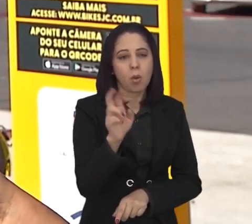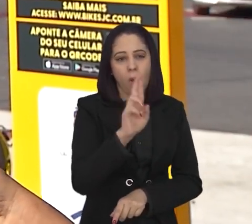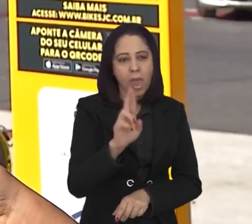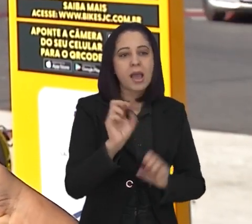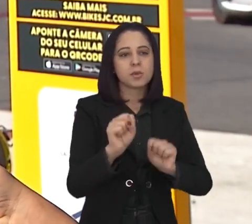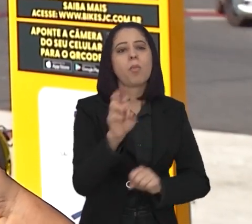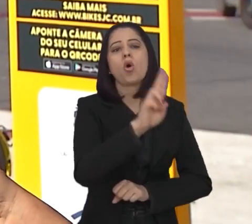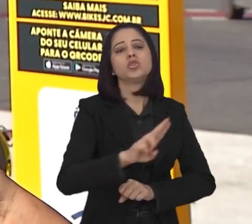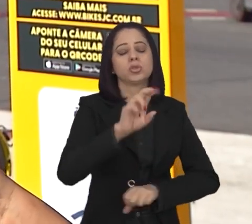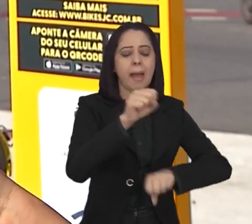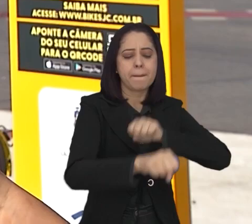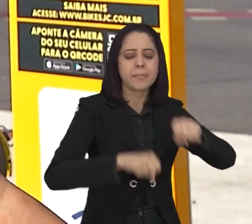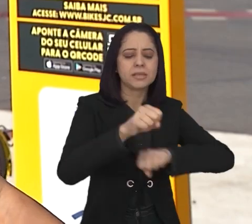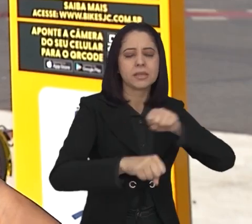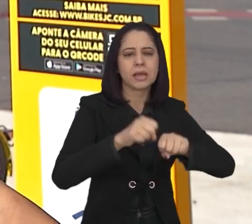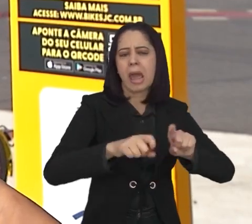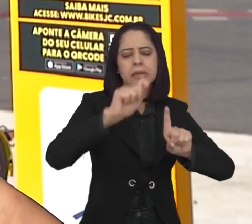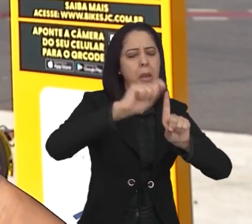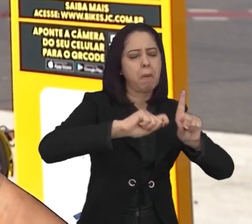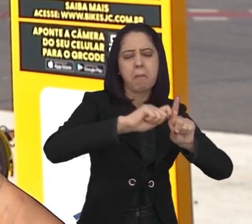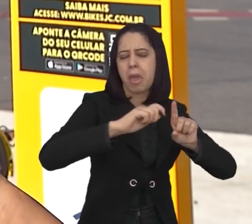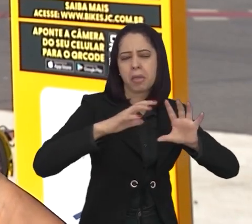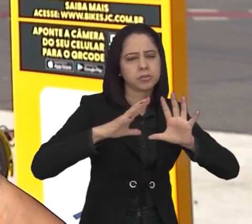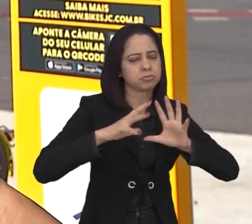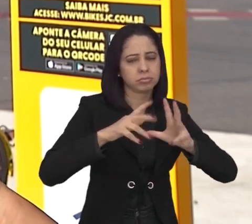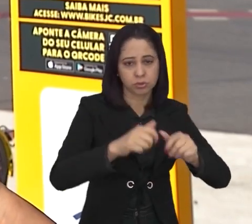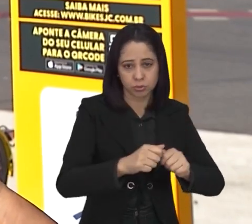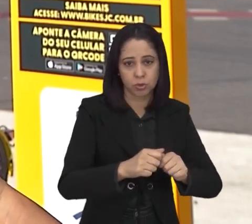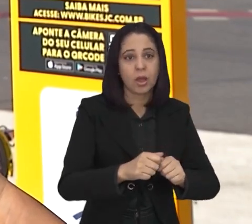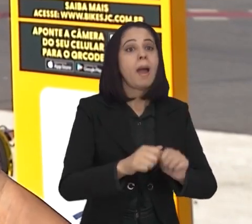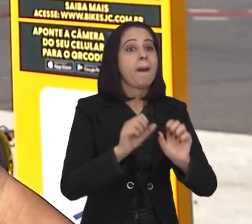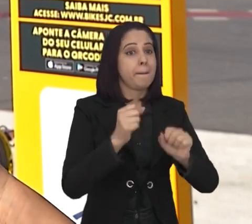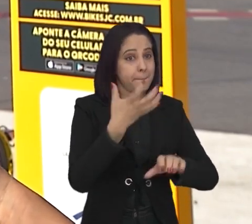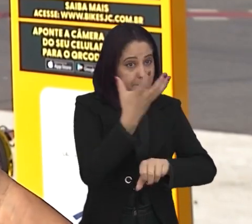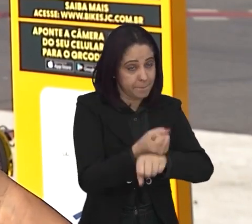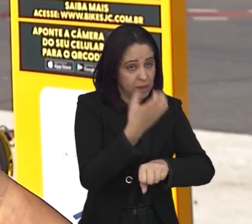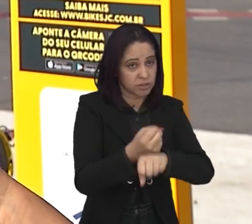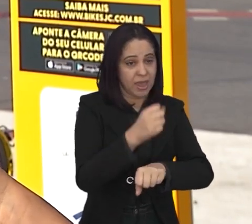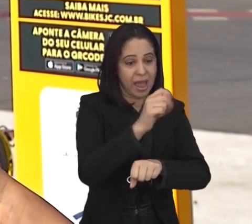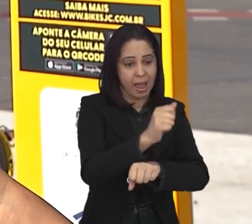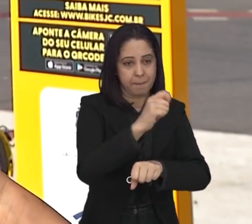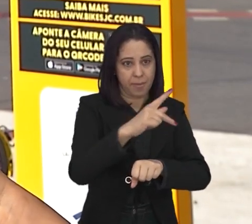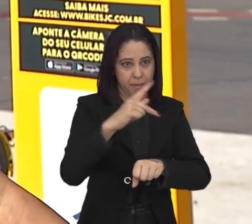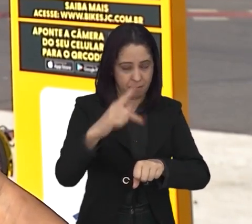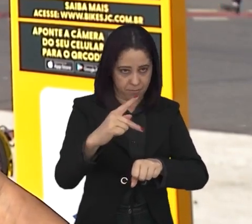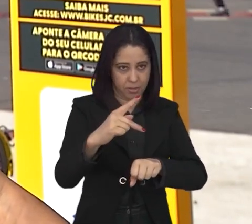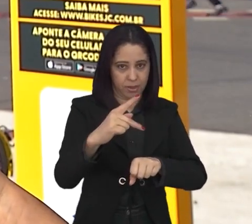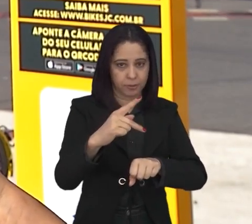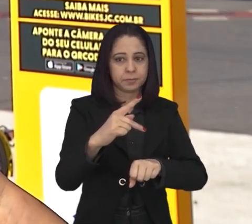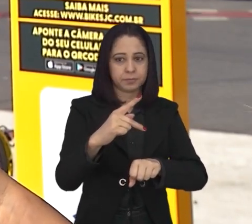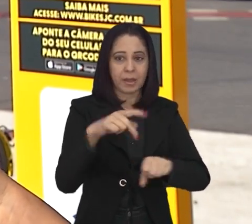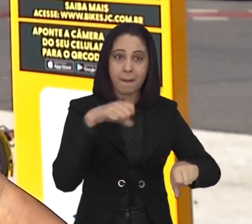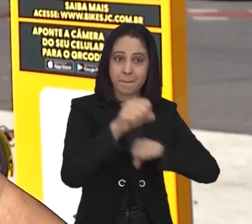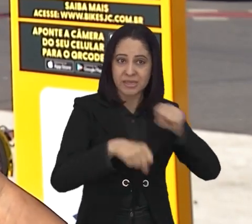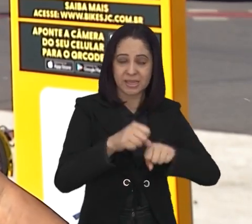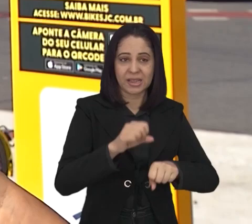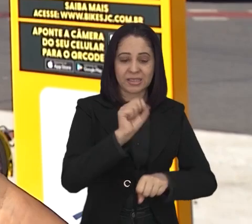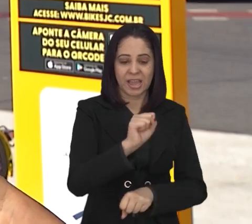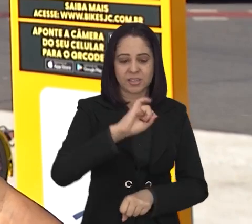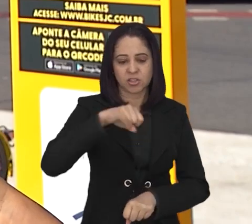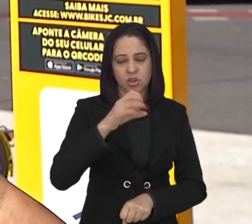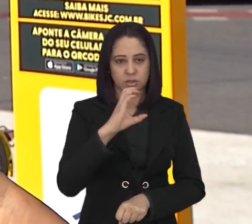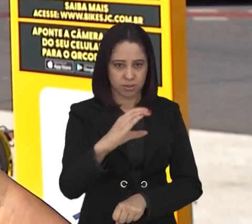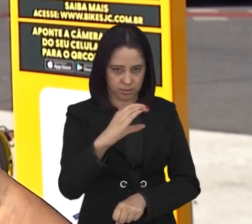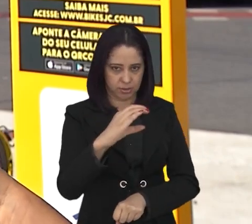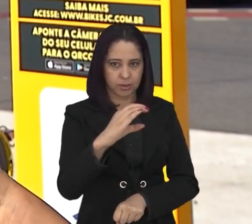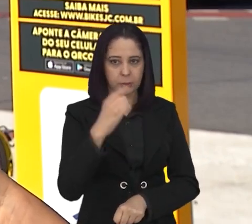SJC, então o usuário ele já pode baixar, né, tanto no iOS quanto no seu Play Store, tá? Para